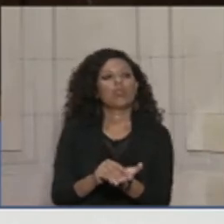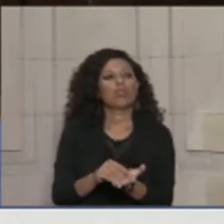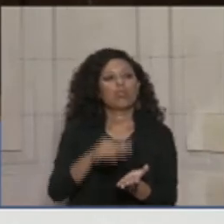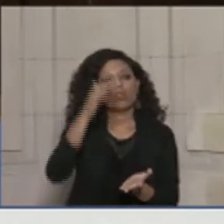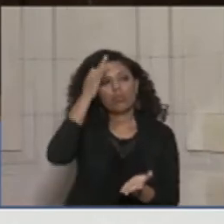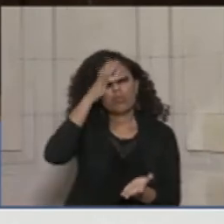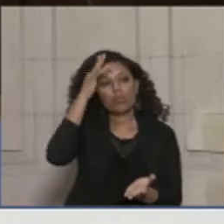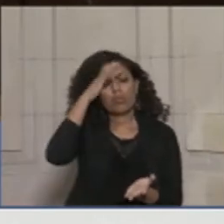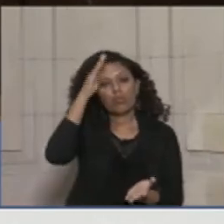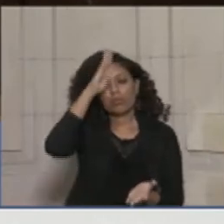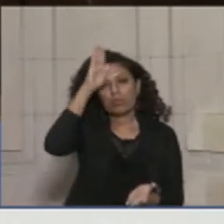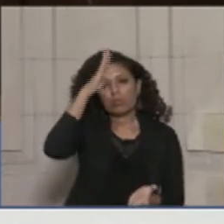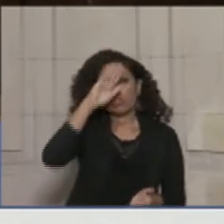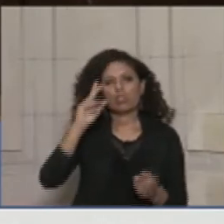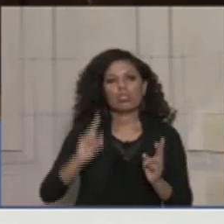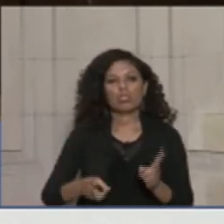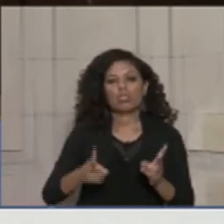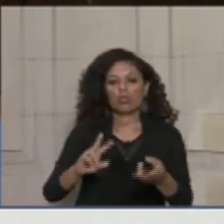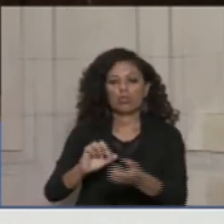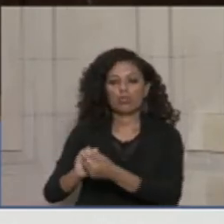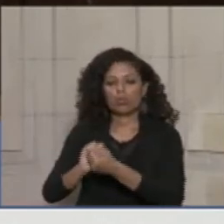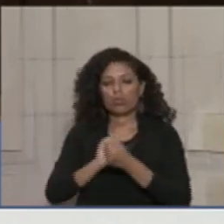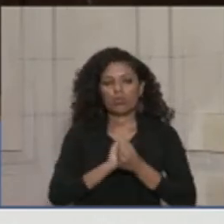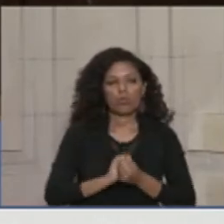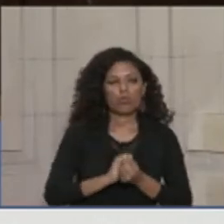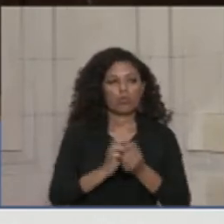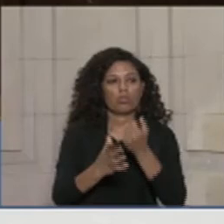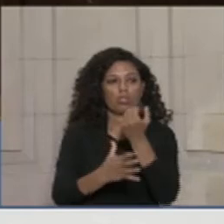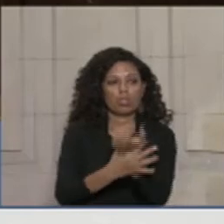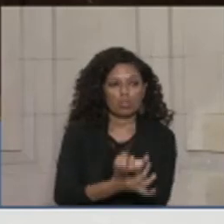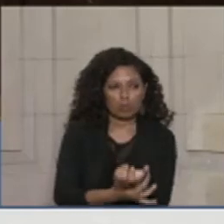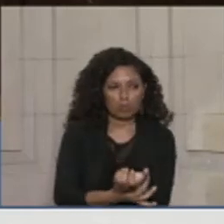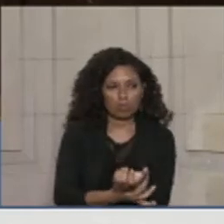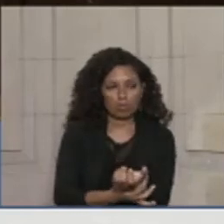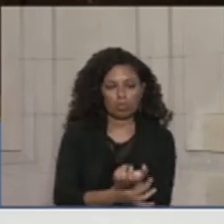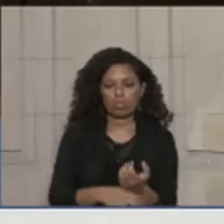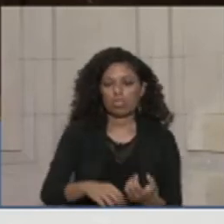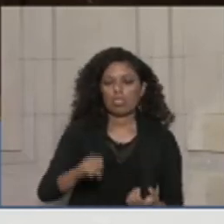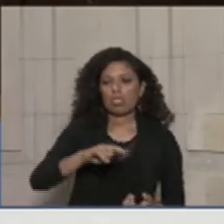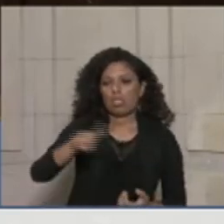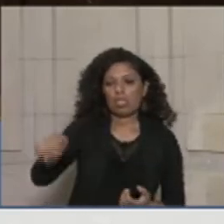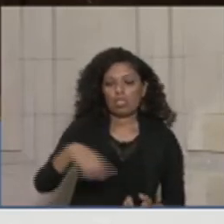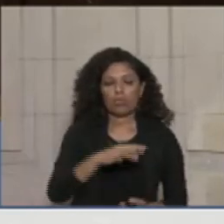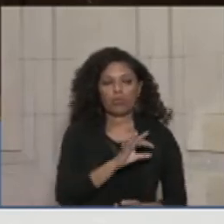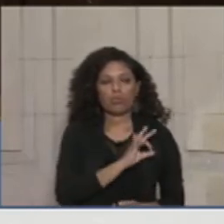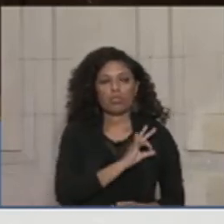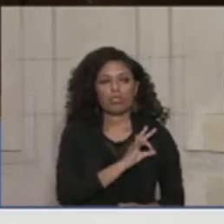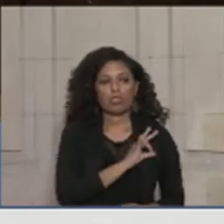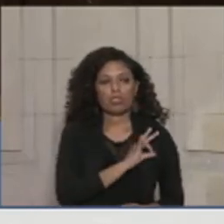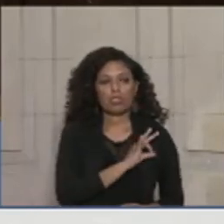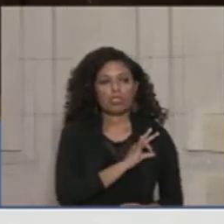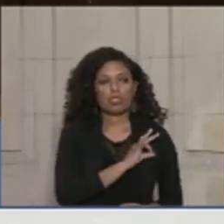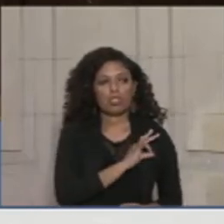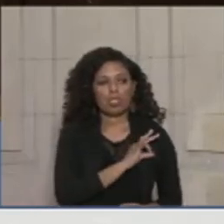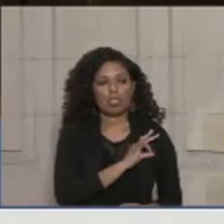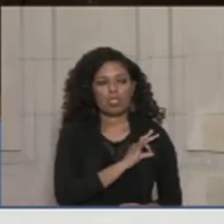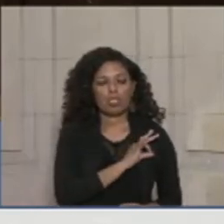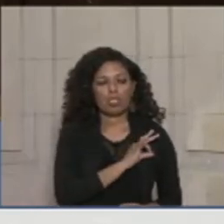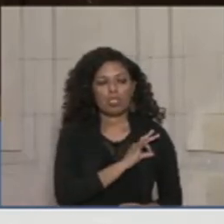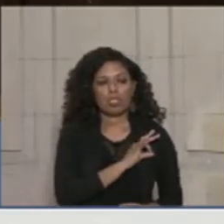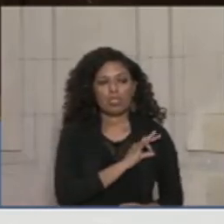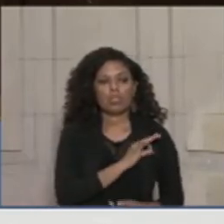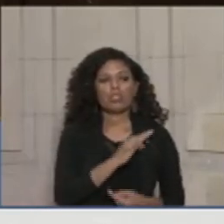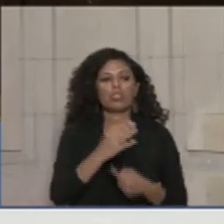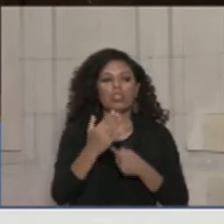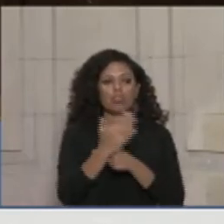sair sempre em defesa das forças de segurança pública, e esses policiais me auxiliam na boa relação que mantemos com as instituições